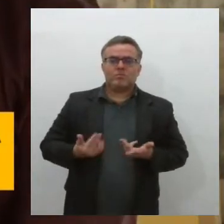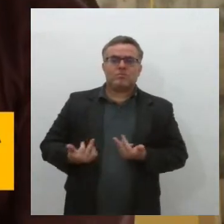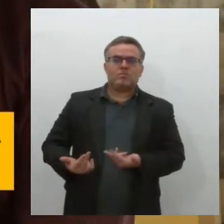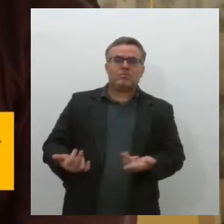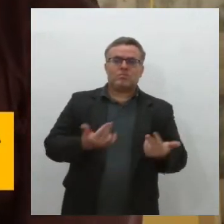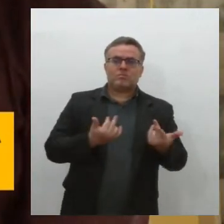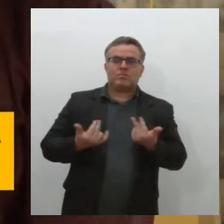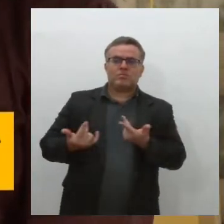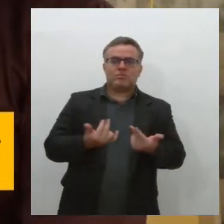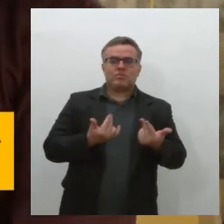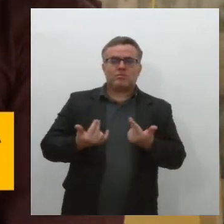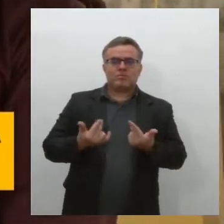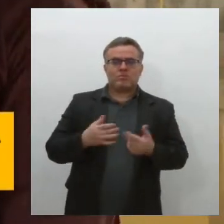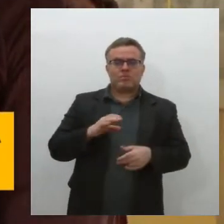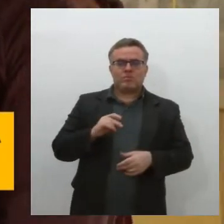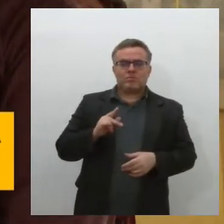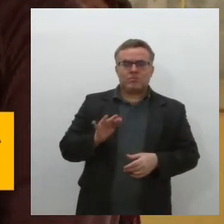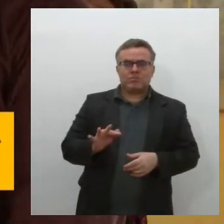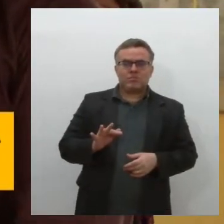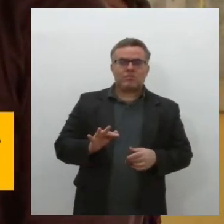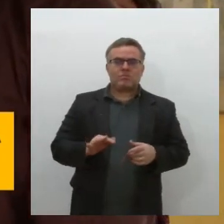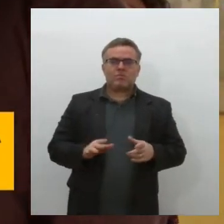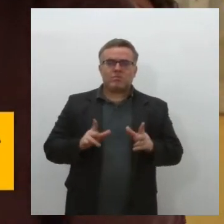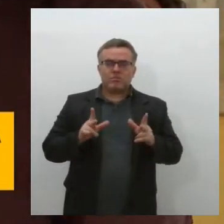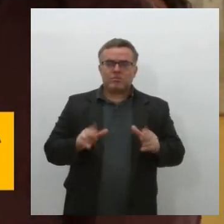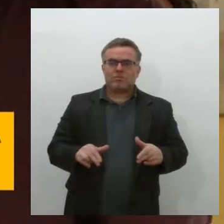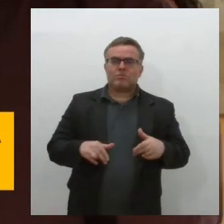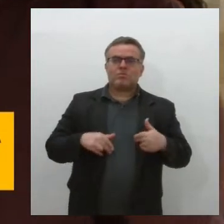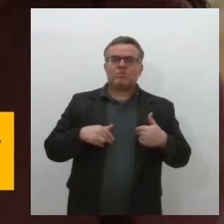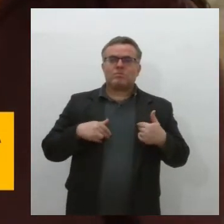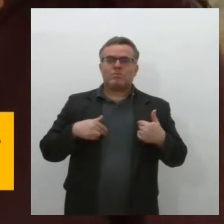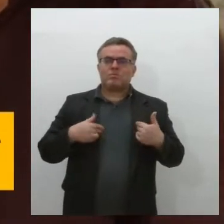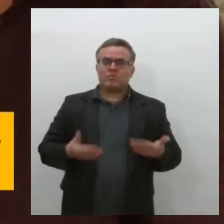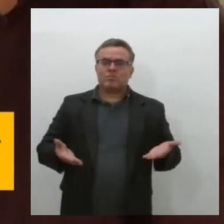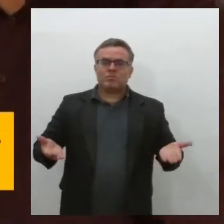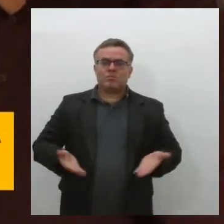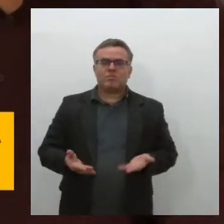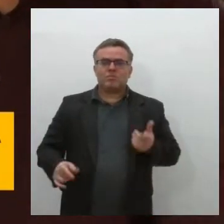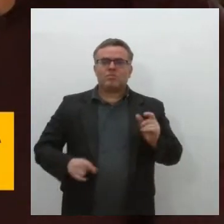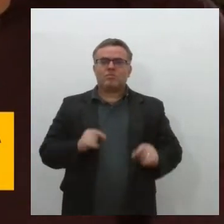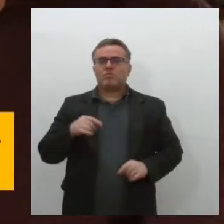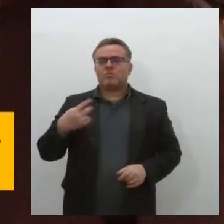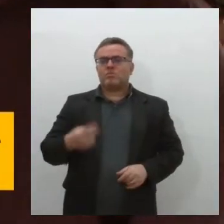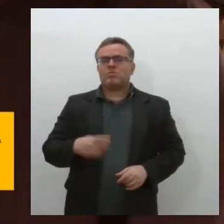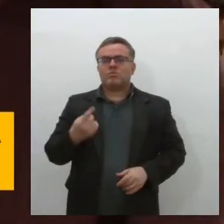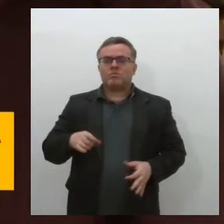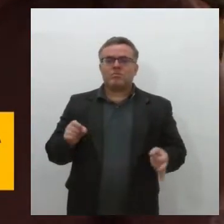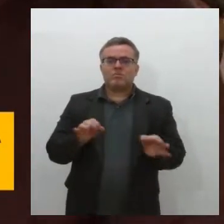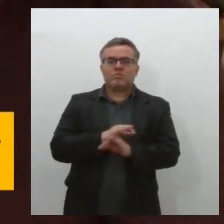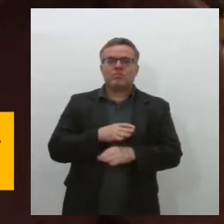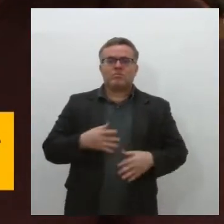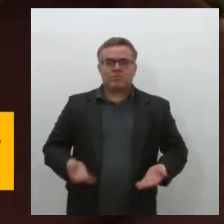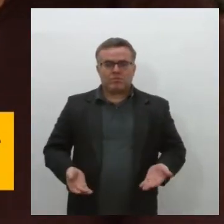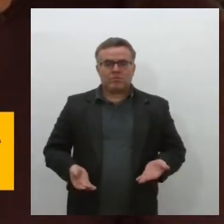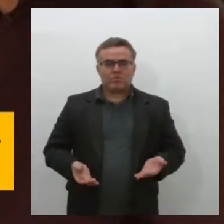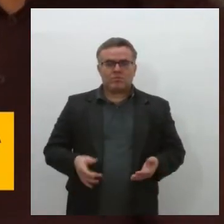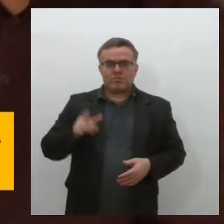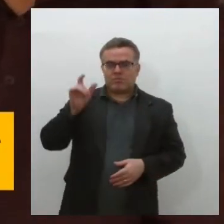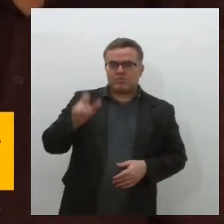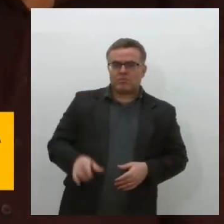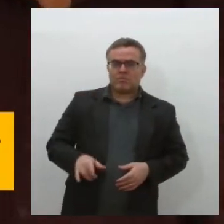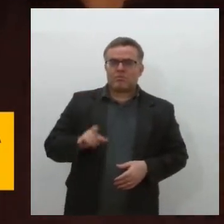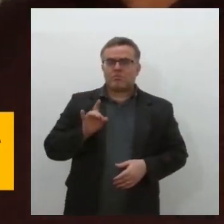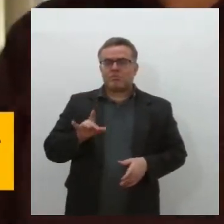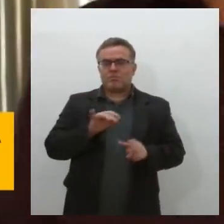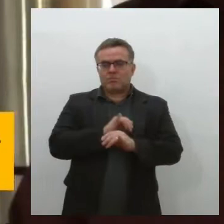Que vai ser o CPF. Muito obrigado mais uma vez ao superintendente dos Correios aqui em Sergipe, Rosinaldo Garcia. Só